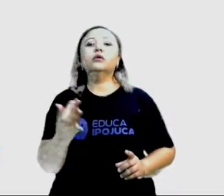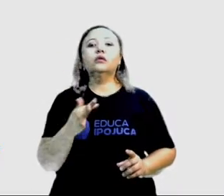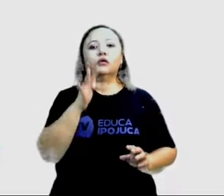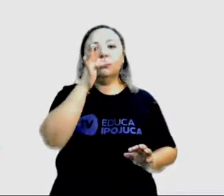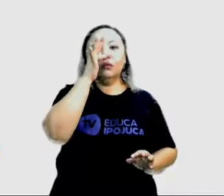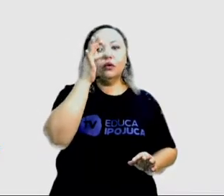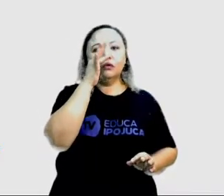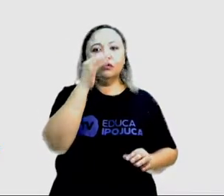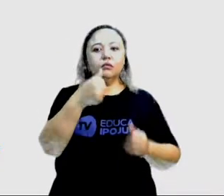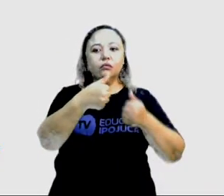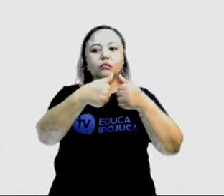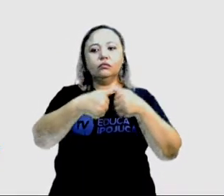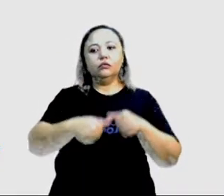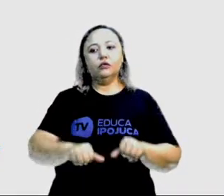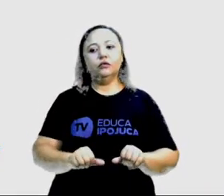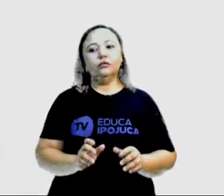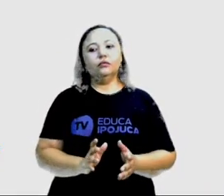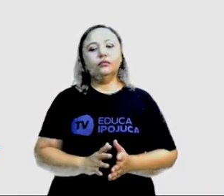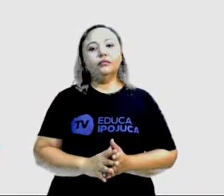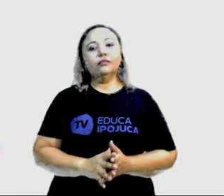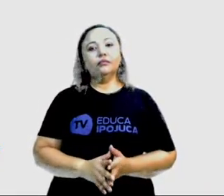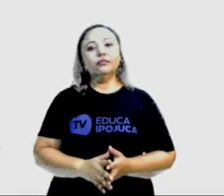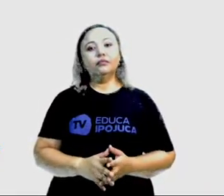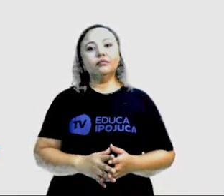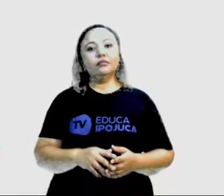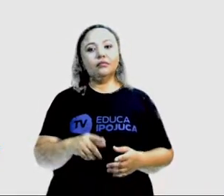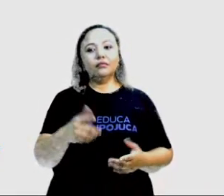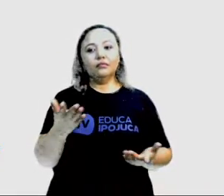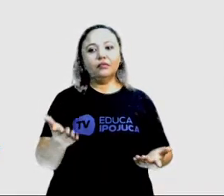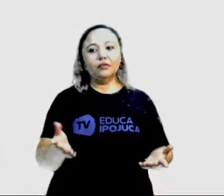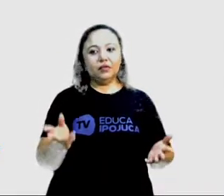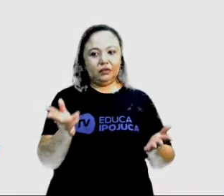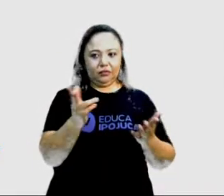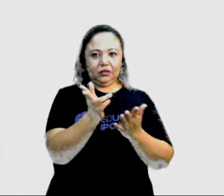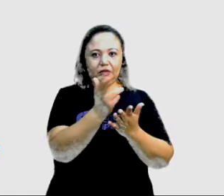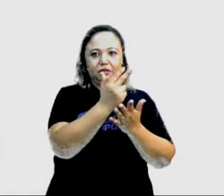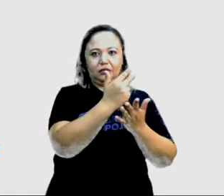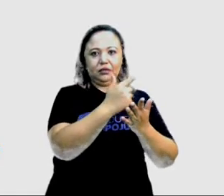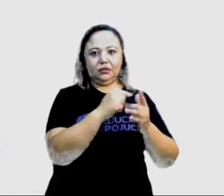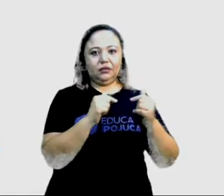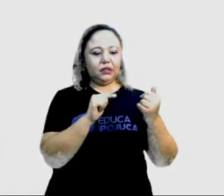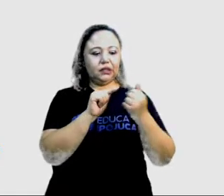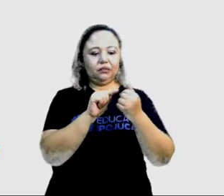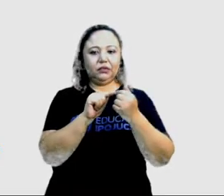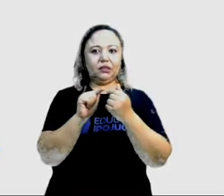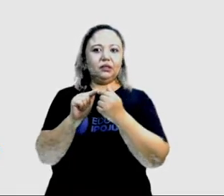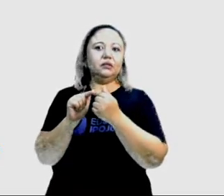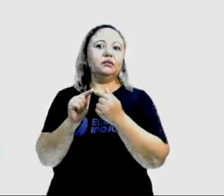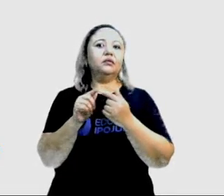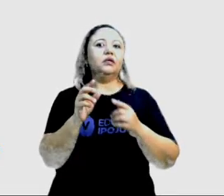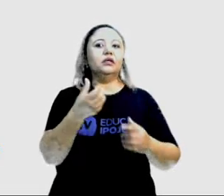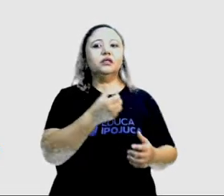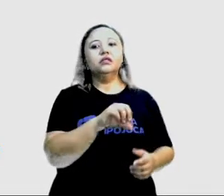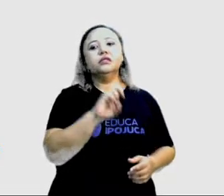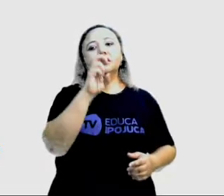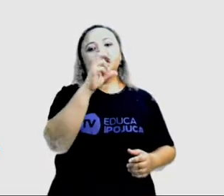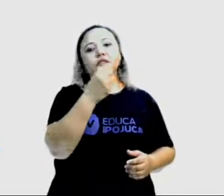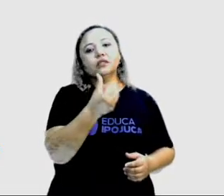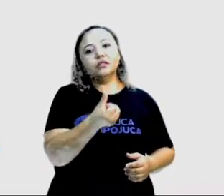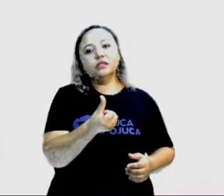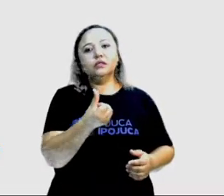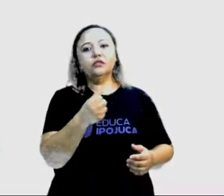flores Ana ficou? E aí temos a figura, né, representando as 6 flores. Temos